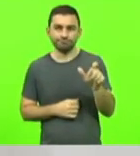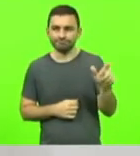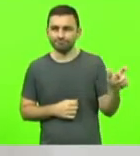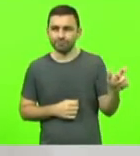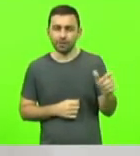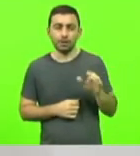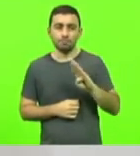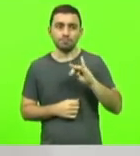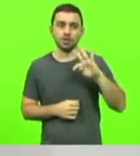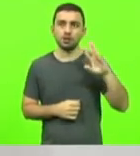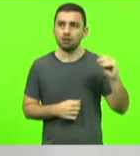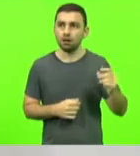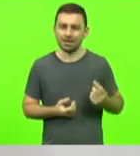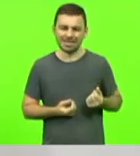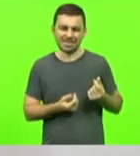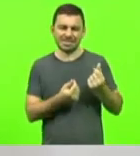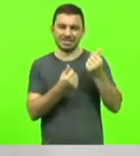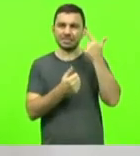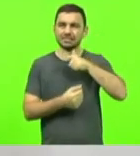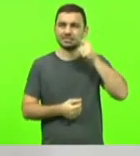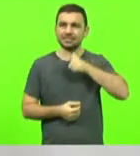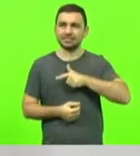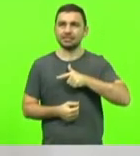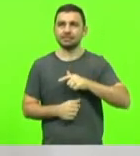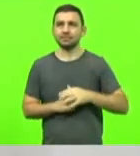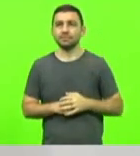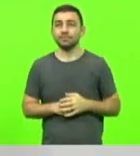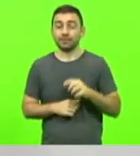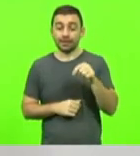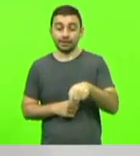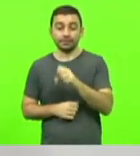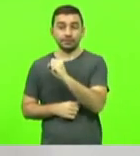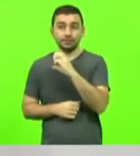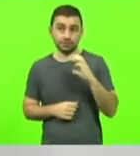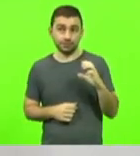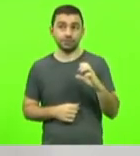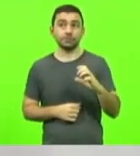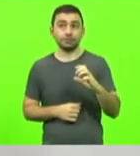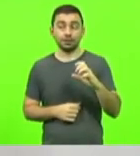bilionários no Brasil. Santa Catarina tem hoje